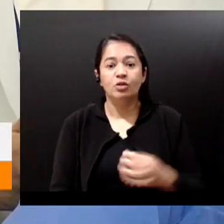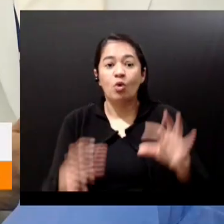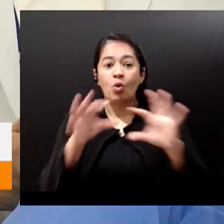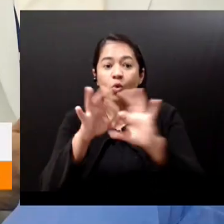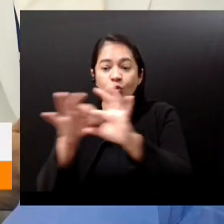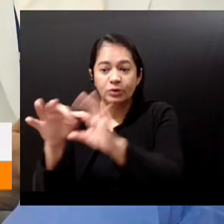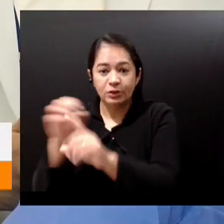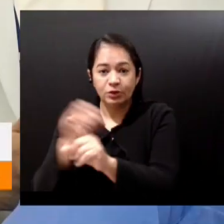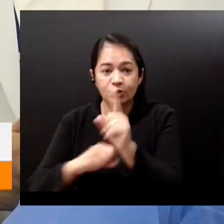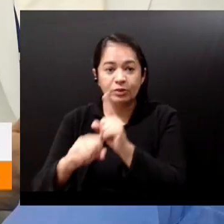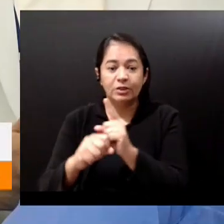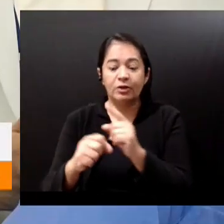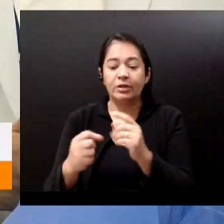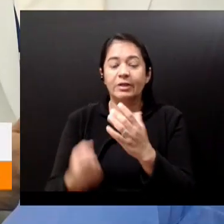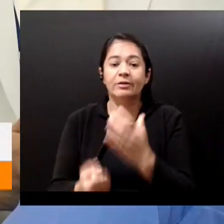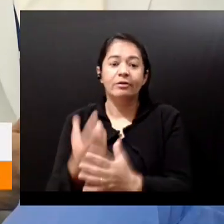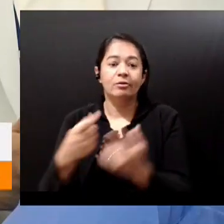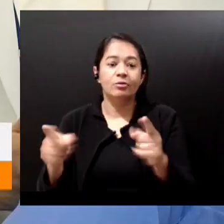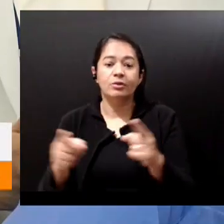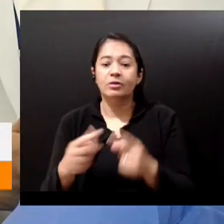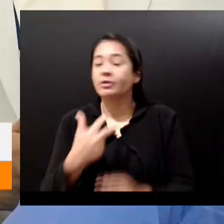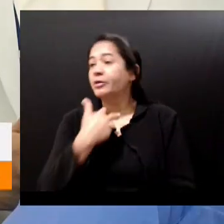nos ambientes para que a gente não